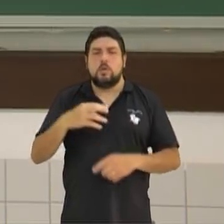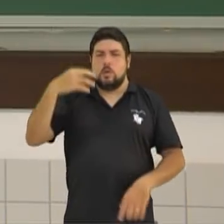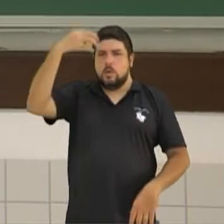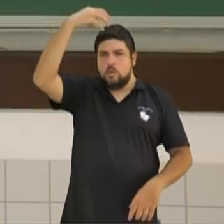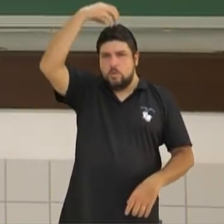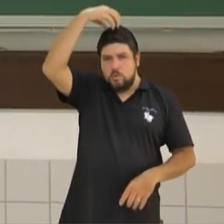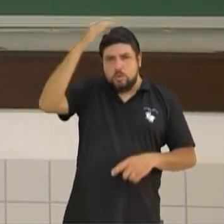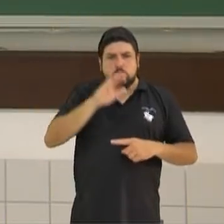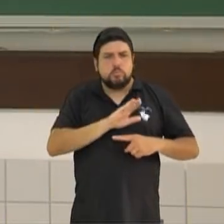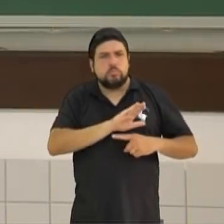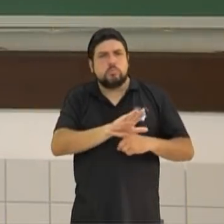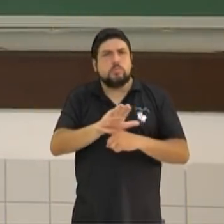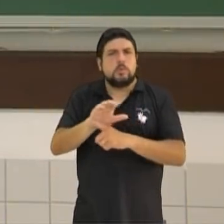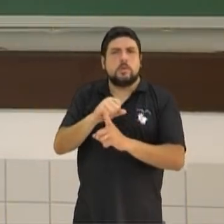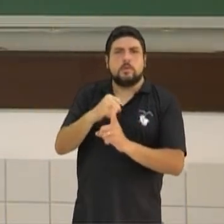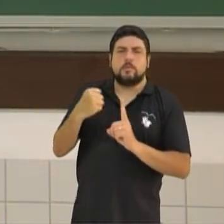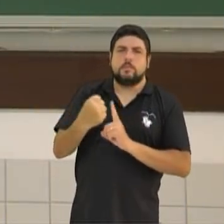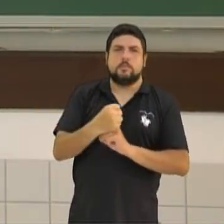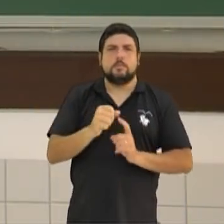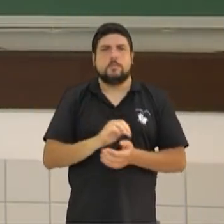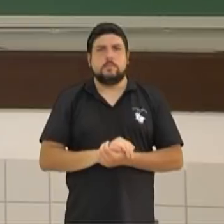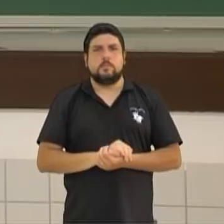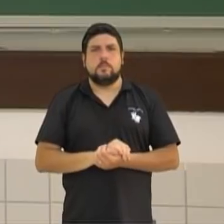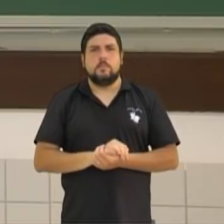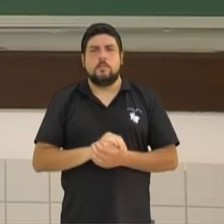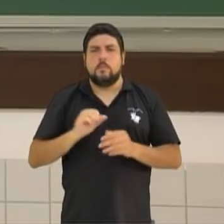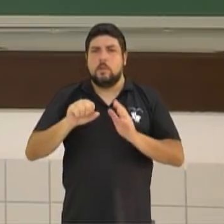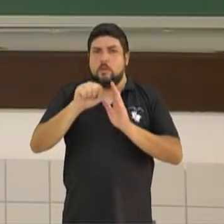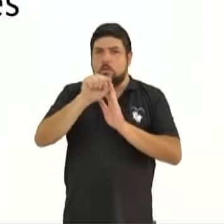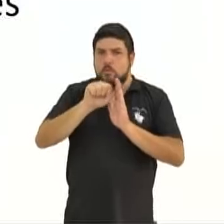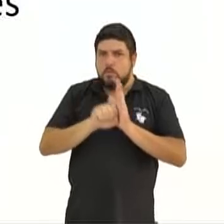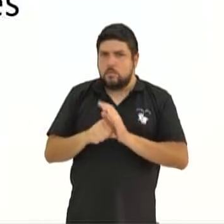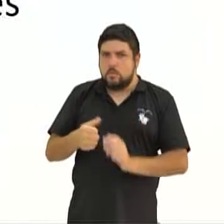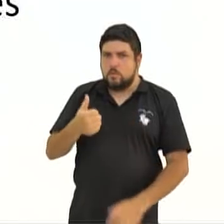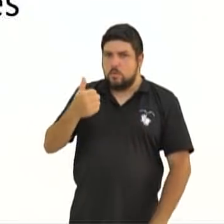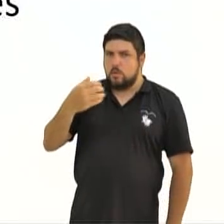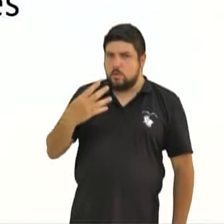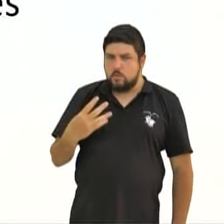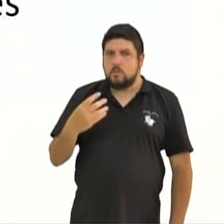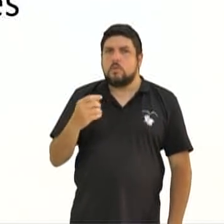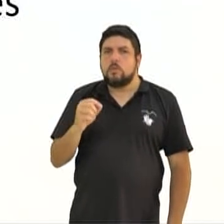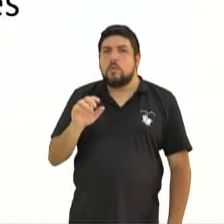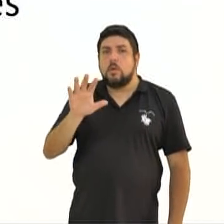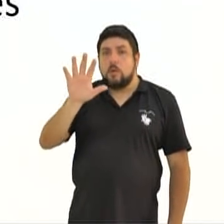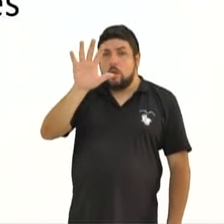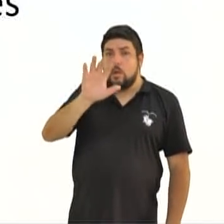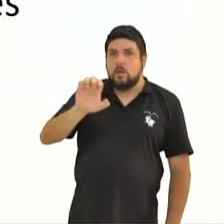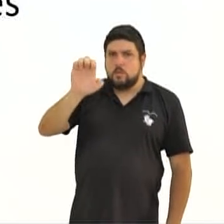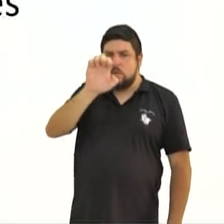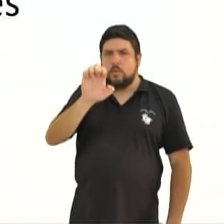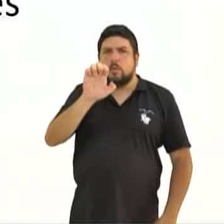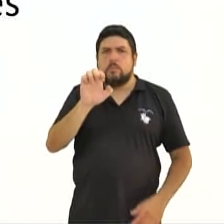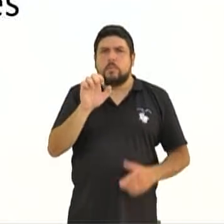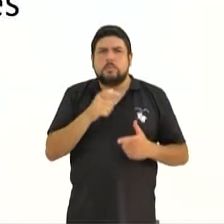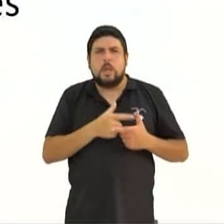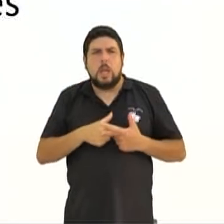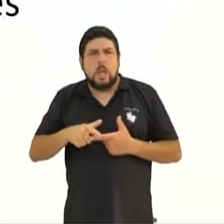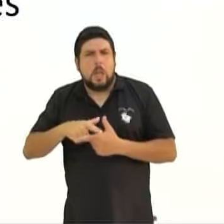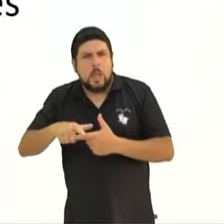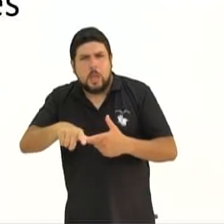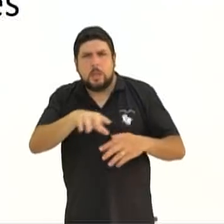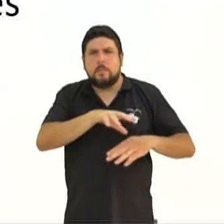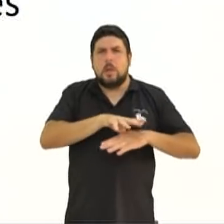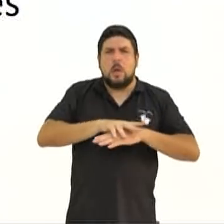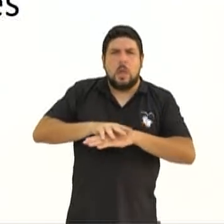da sociedade. No século XIV, a Europa passou por profundas crises, marcadas pela fome,